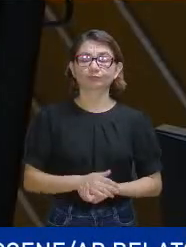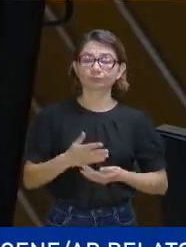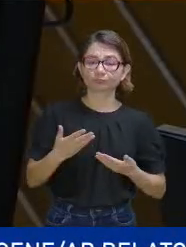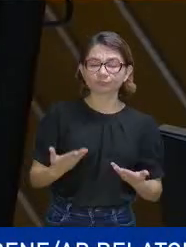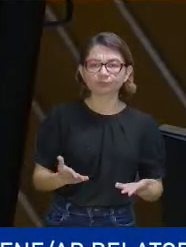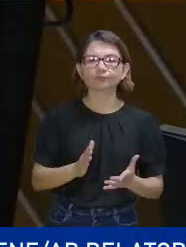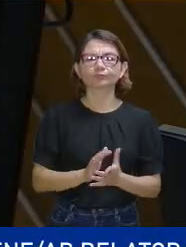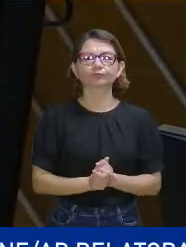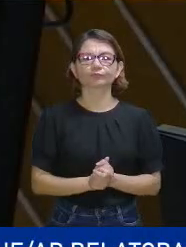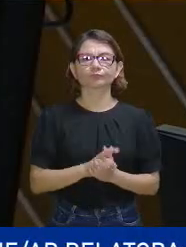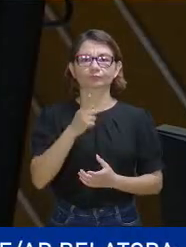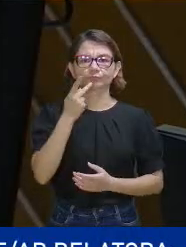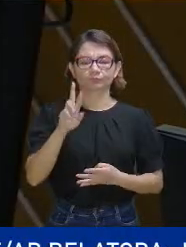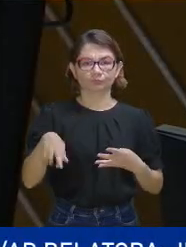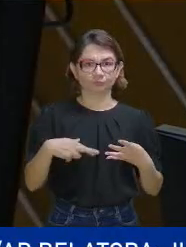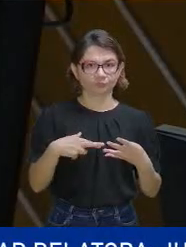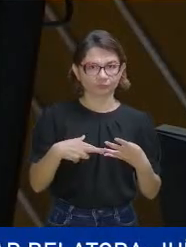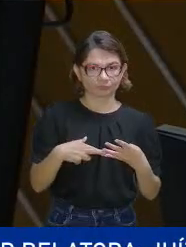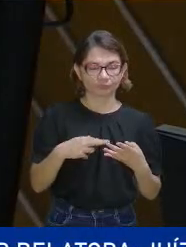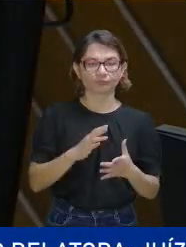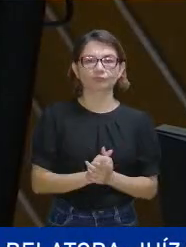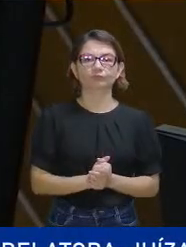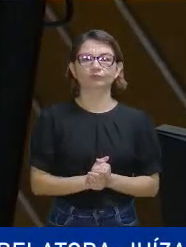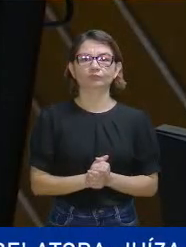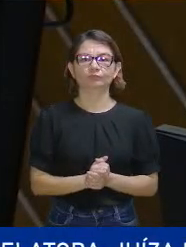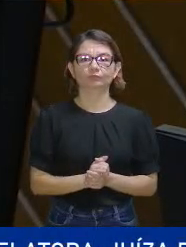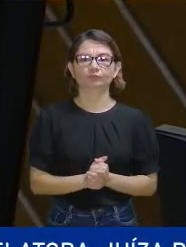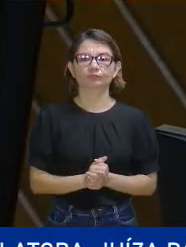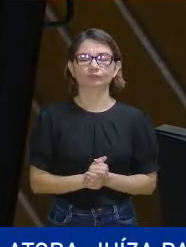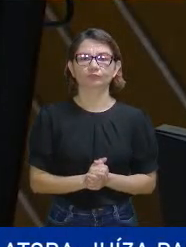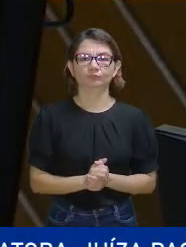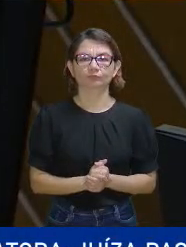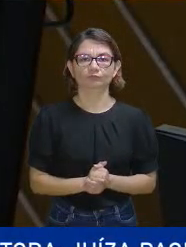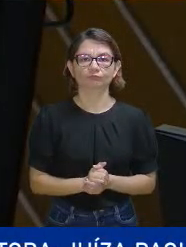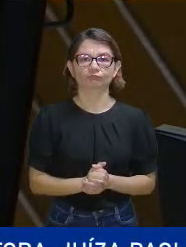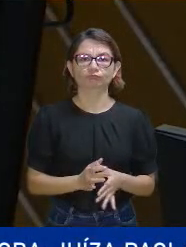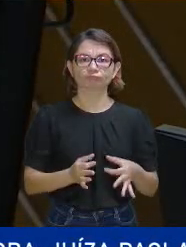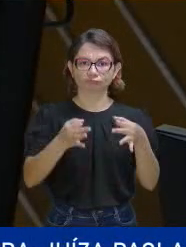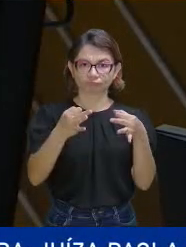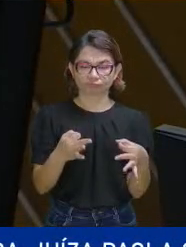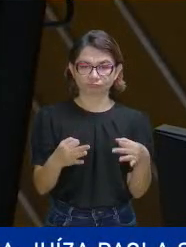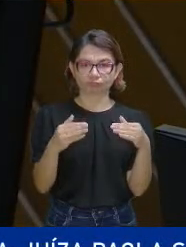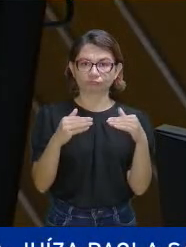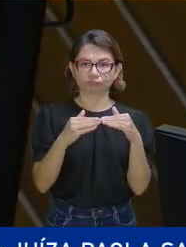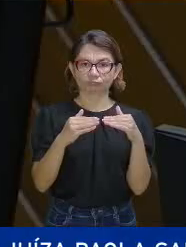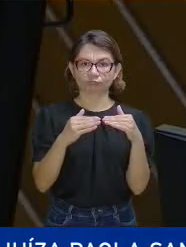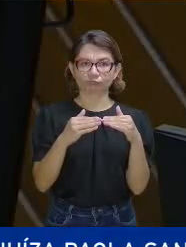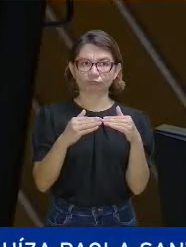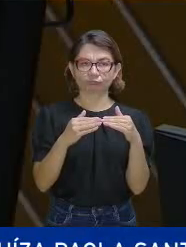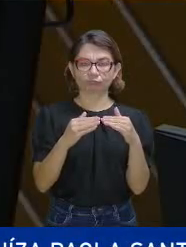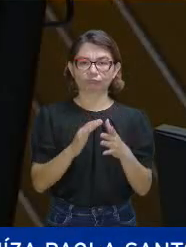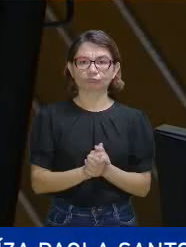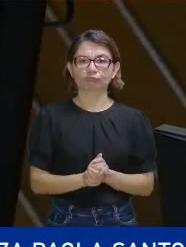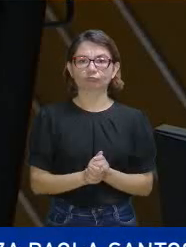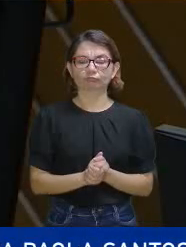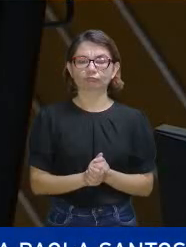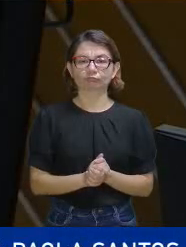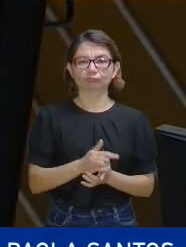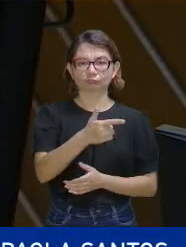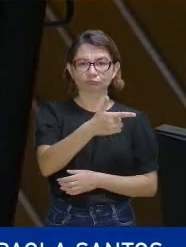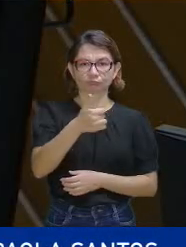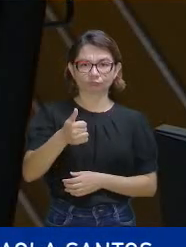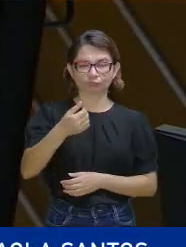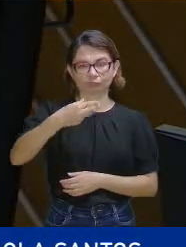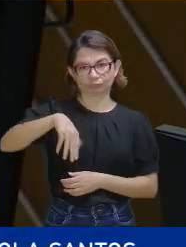aqui eu adianto que o recurso ele não Foco na juíza ultrapassa Paola o exame Santos. de admissibilidade. E a sentença ela foi prolatada em 21 de março